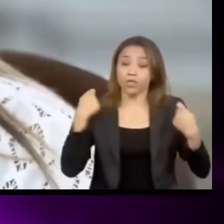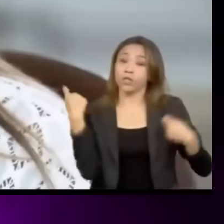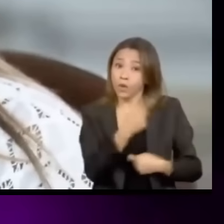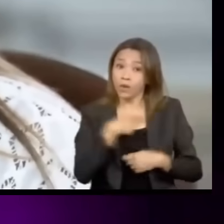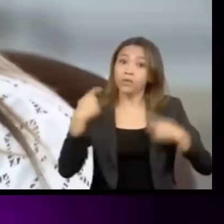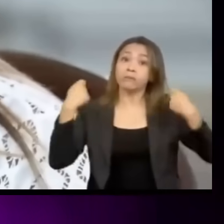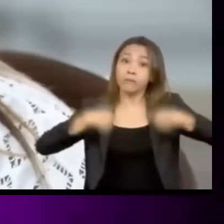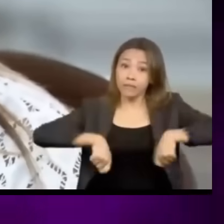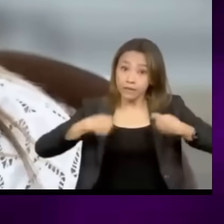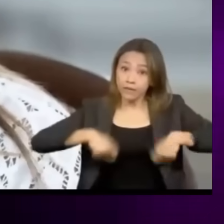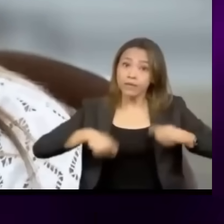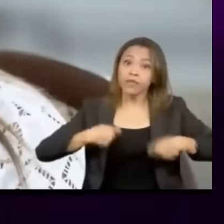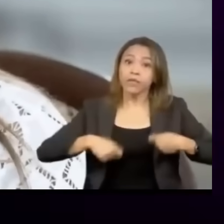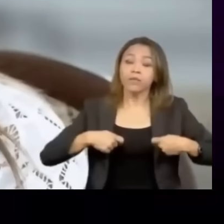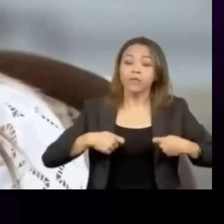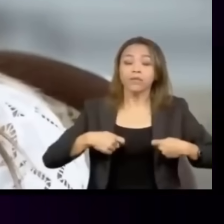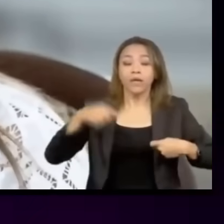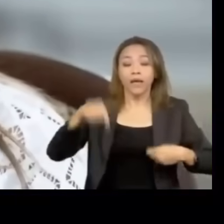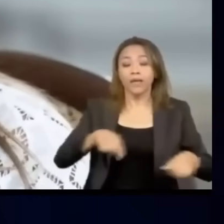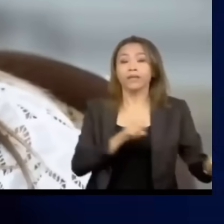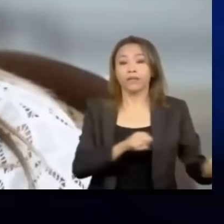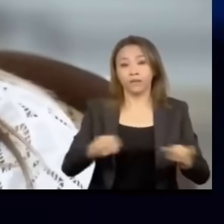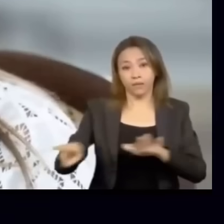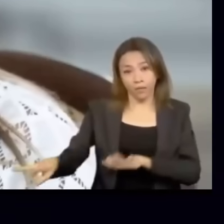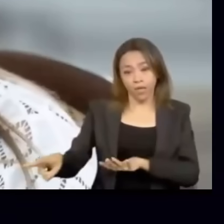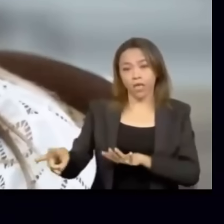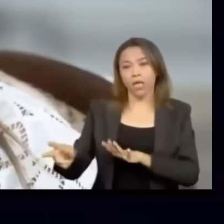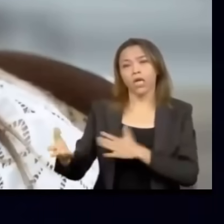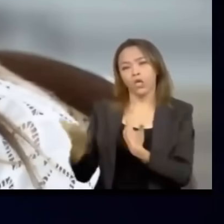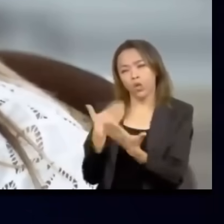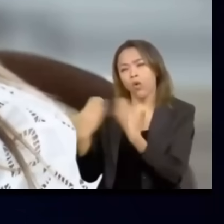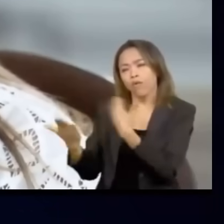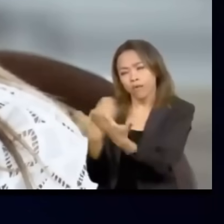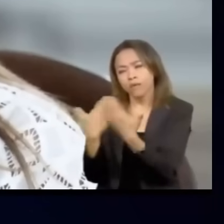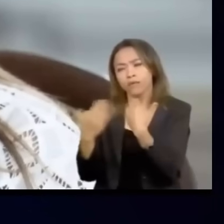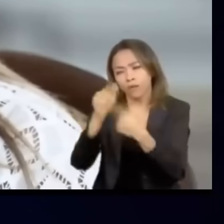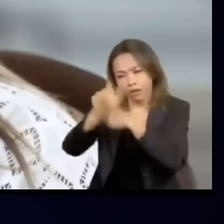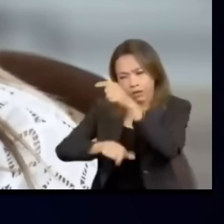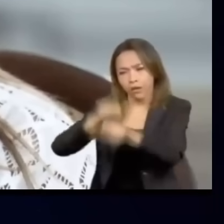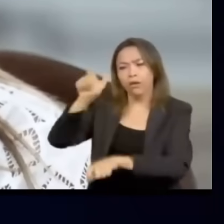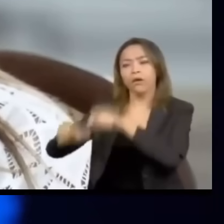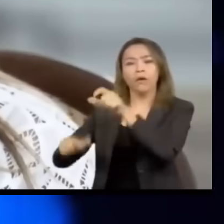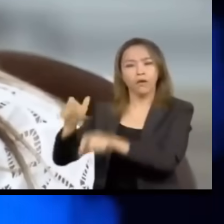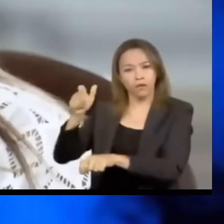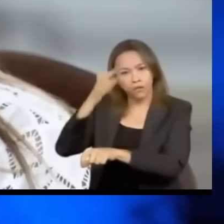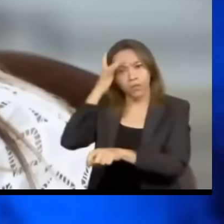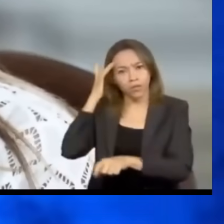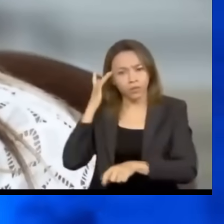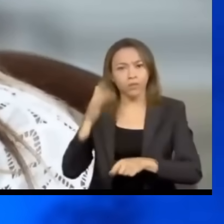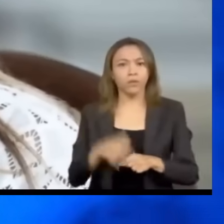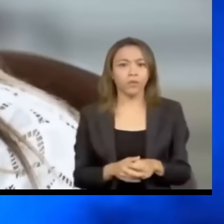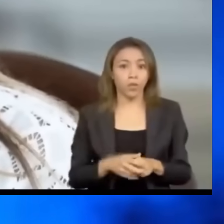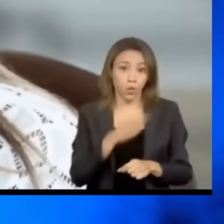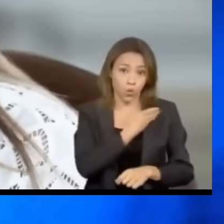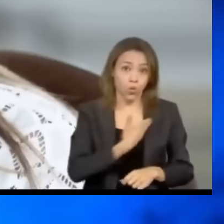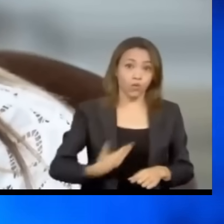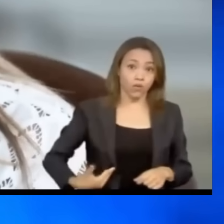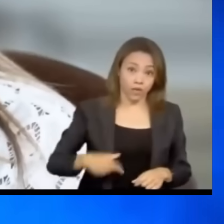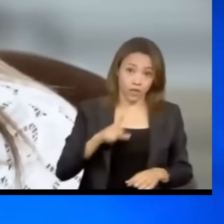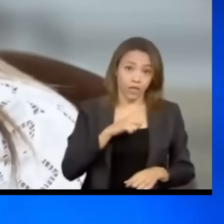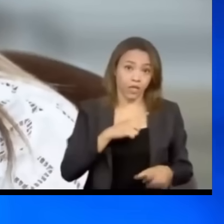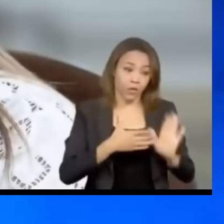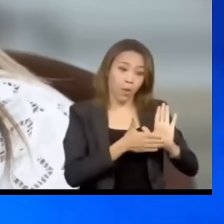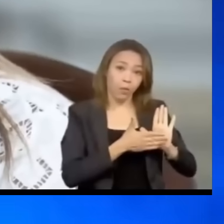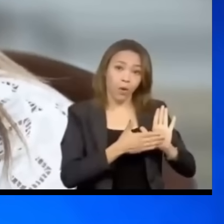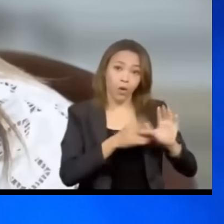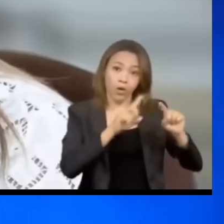eu tenho discutido, conversado bastante com as pessoas. Eu acho que o governo está com uma proposta de um plano de combate à